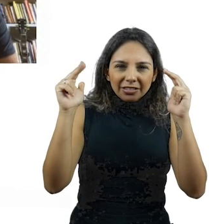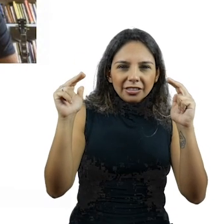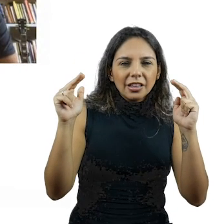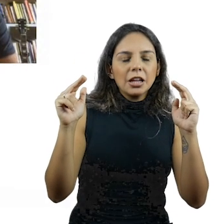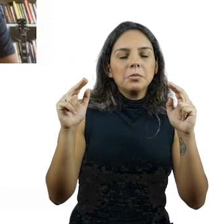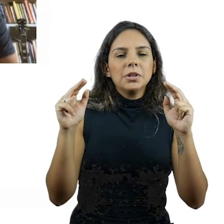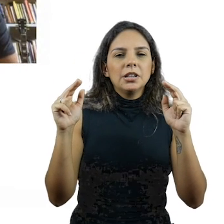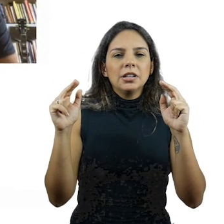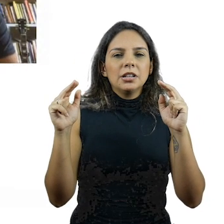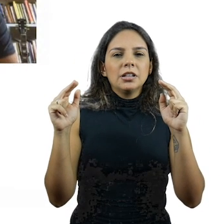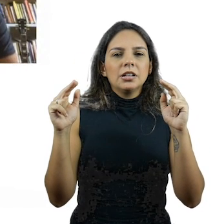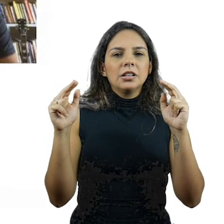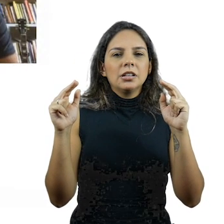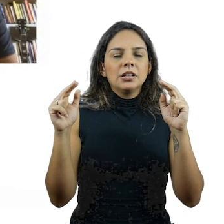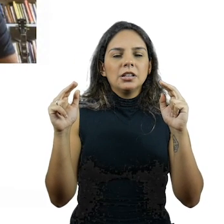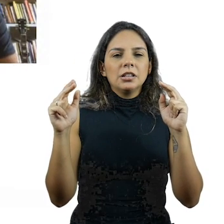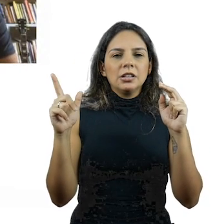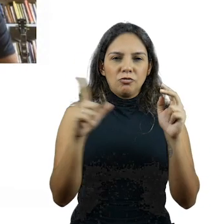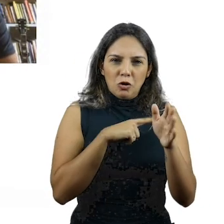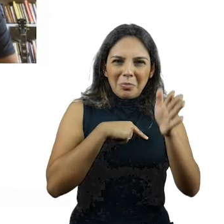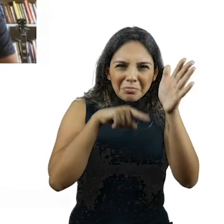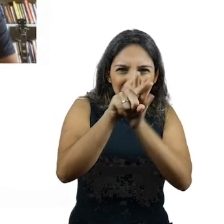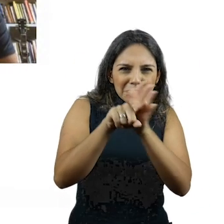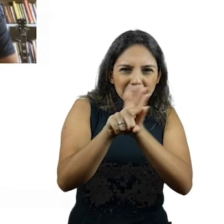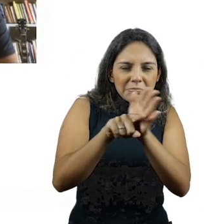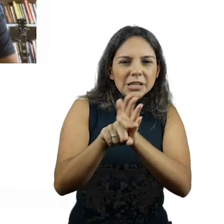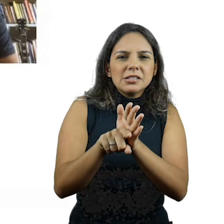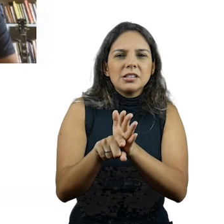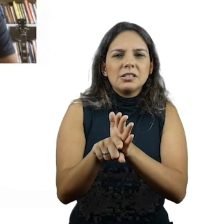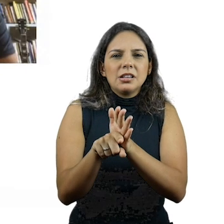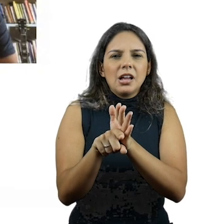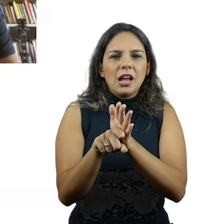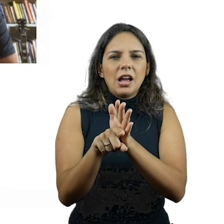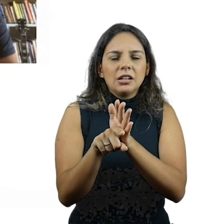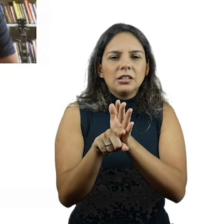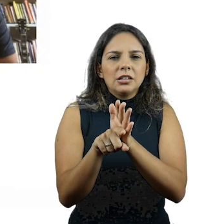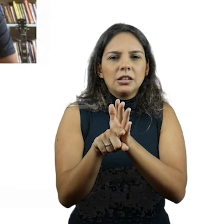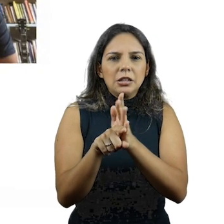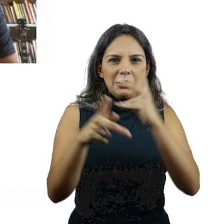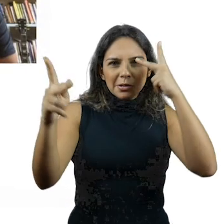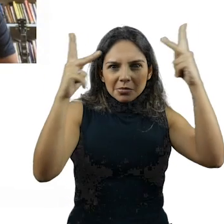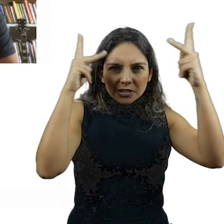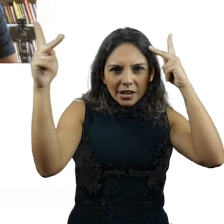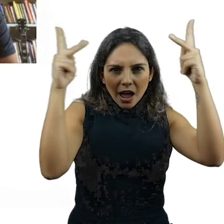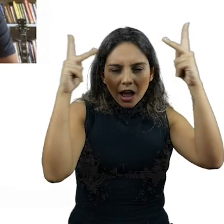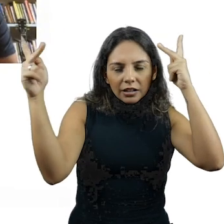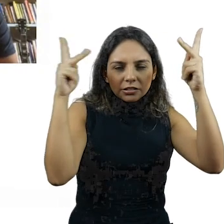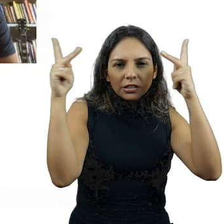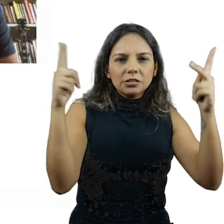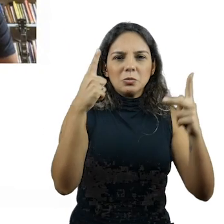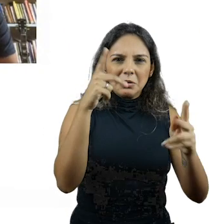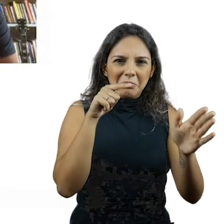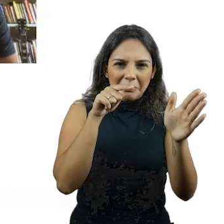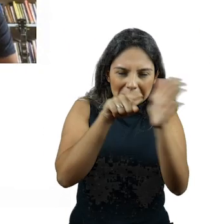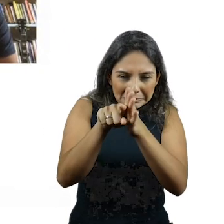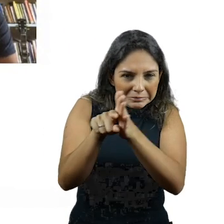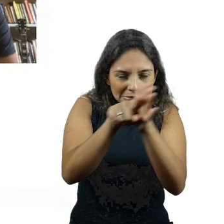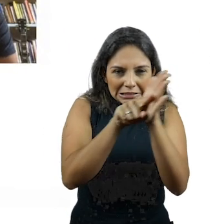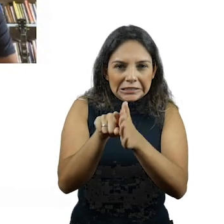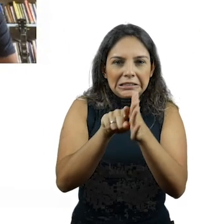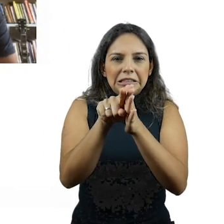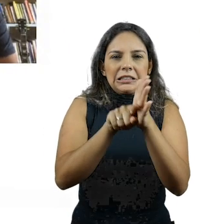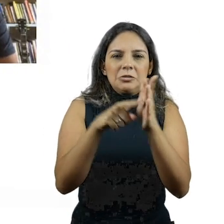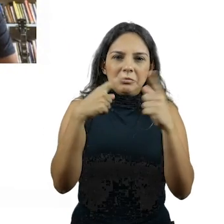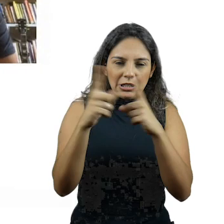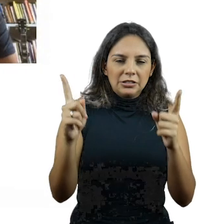conversei com psiquiatras, com pessoas que têm também. E, assim, foi uma pesquisa grande, mas mesmo assim pesquisando e